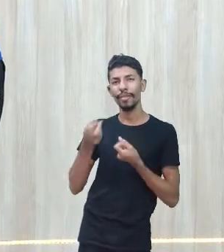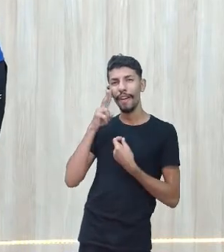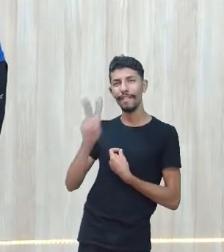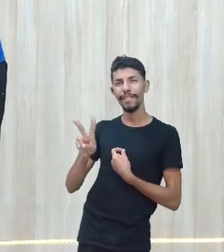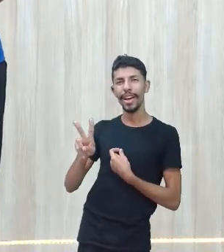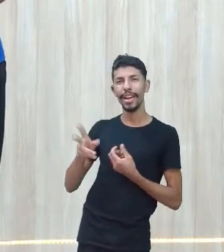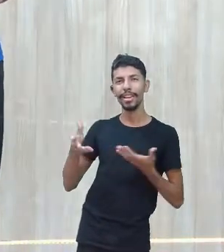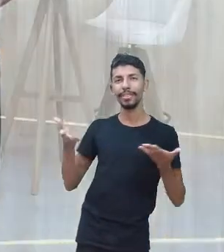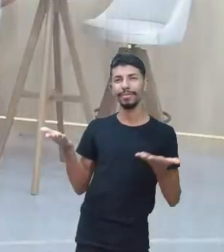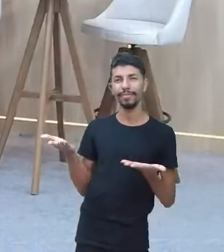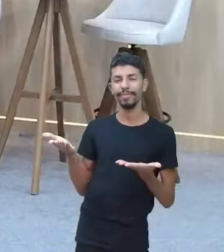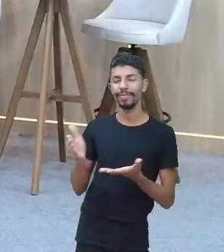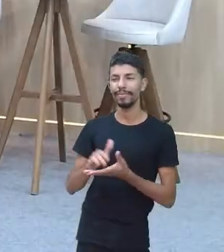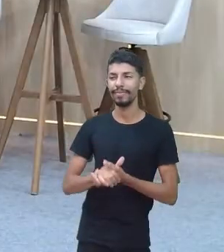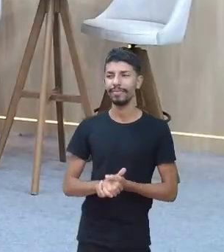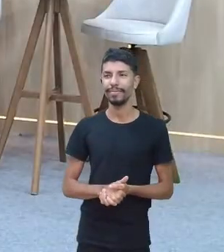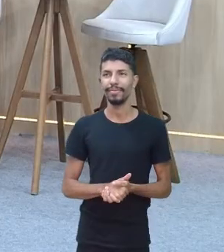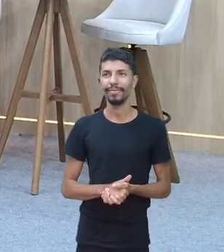Detona, pai!